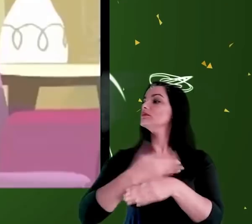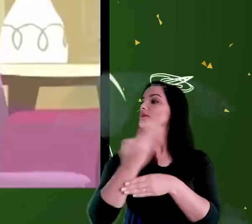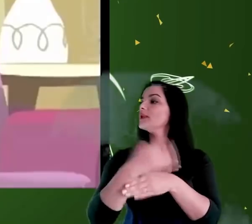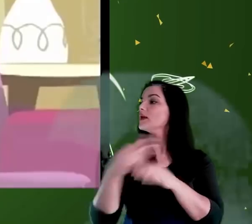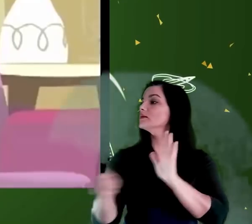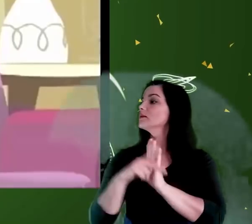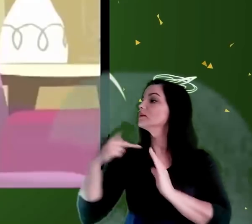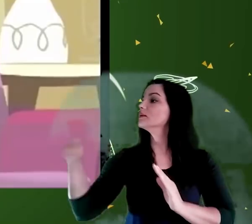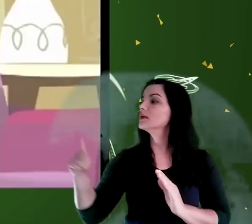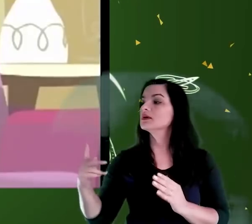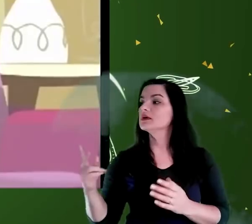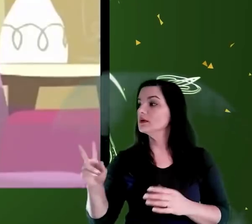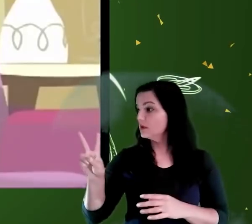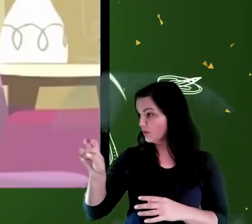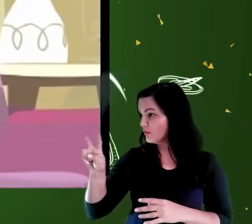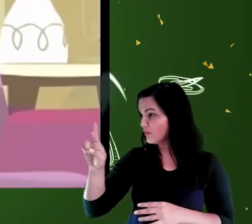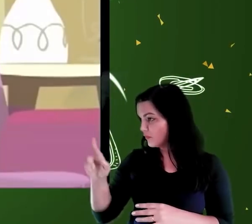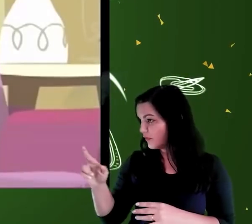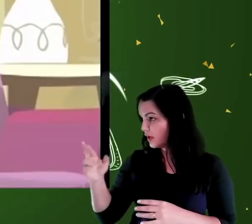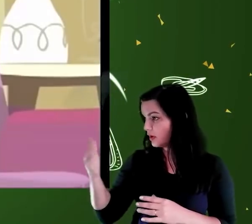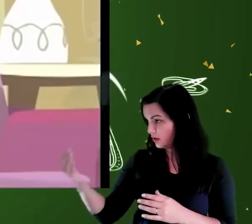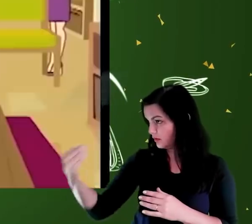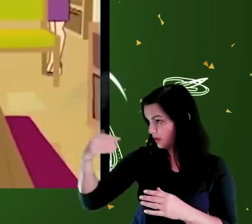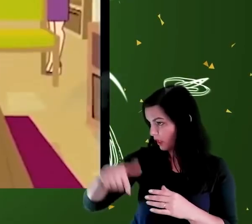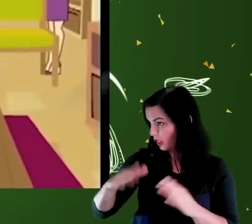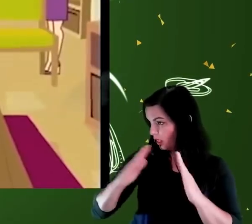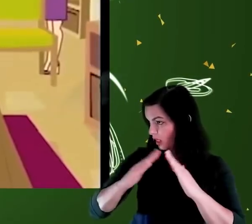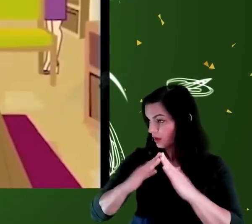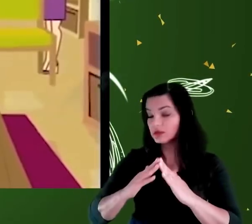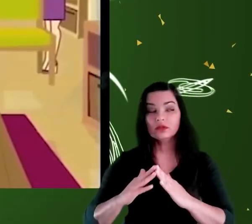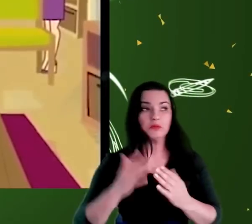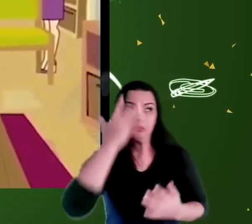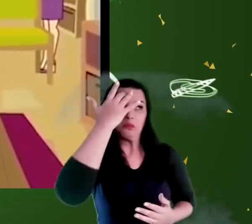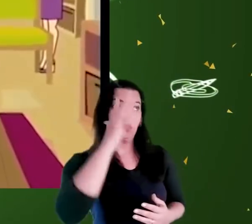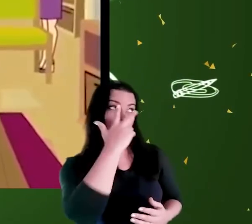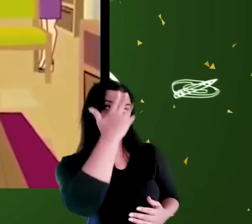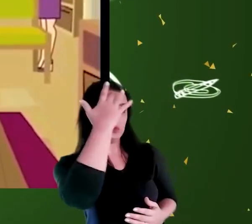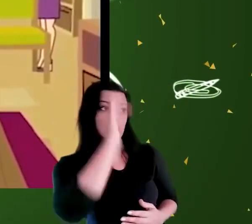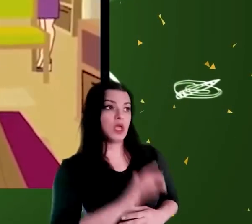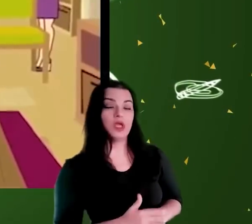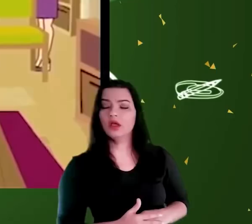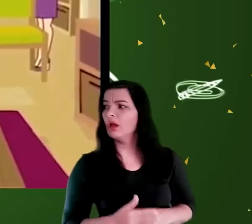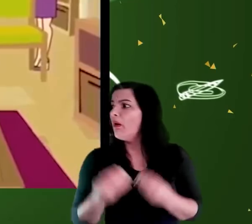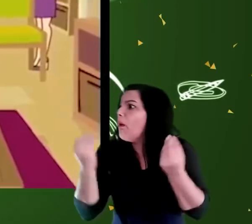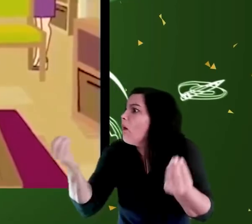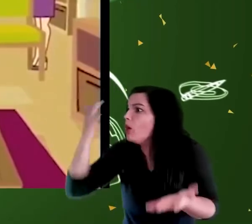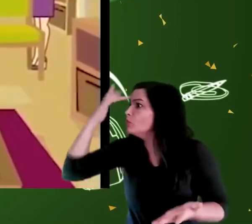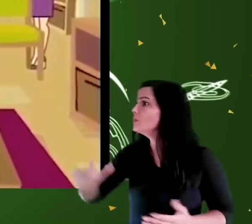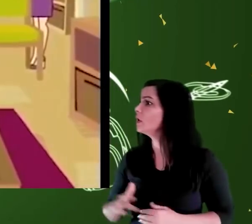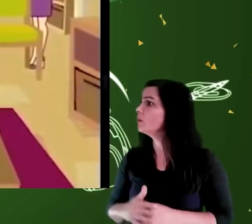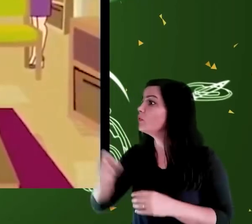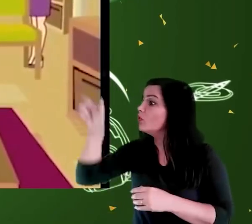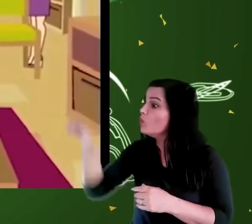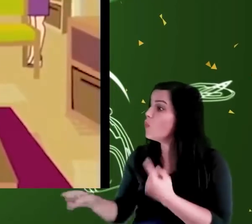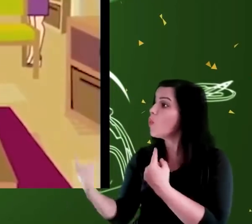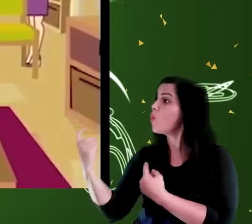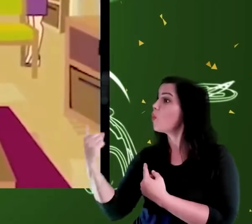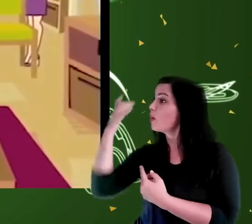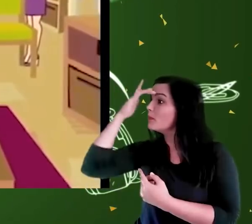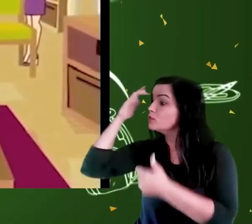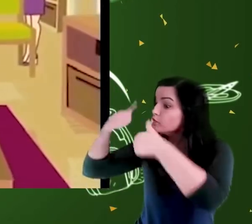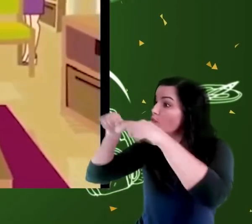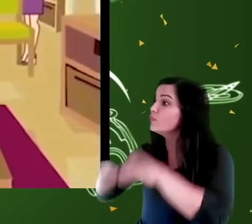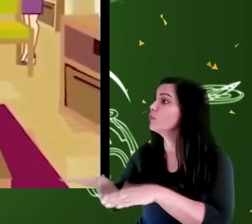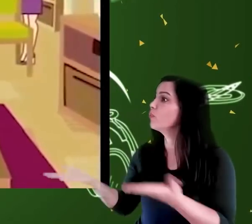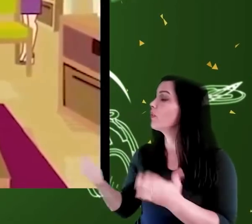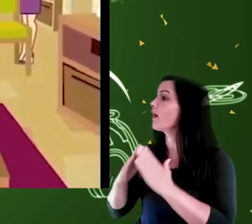aqui? Eu acho que não. Não que eu saiba. José Maria, como assim? Acho que não. Não que eu saiba. Se você era a única pessoa que estava